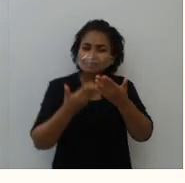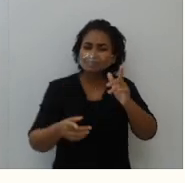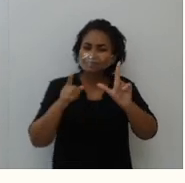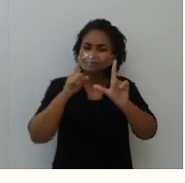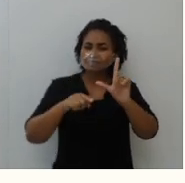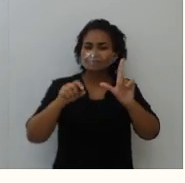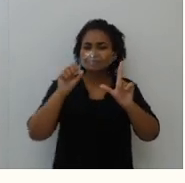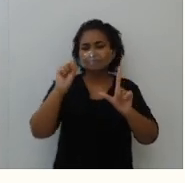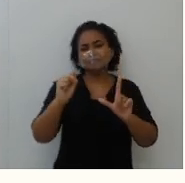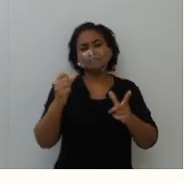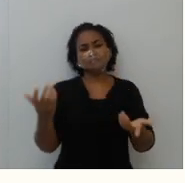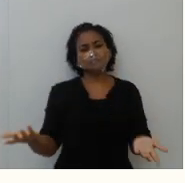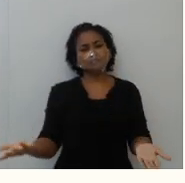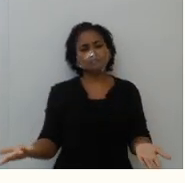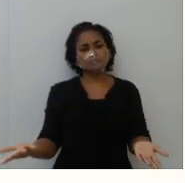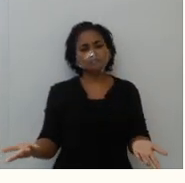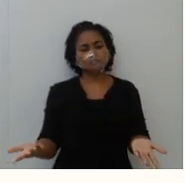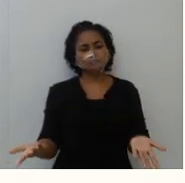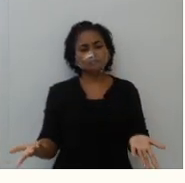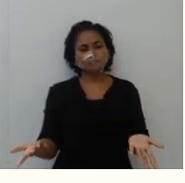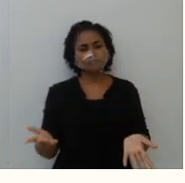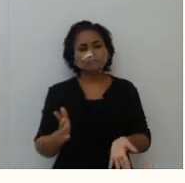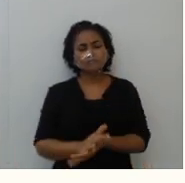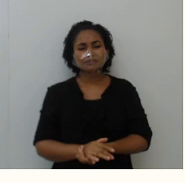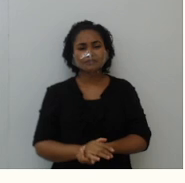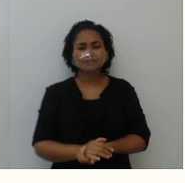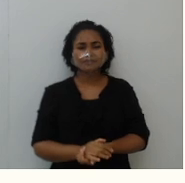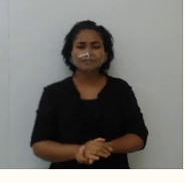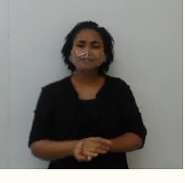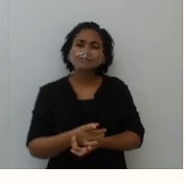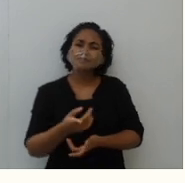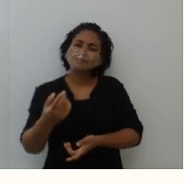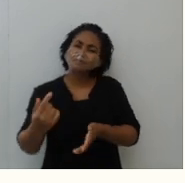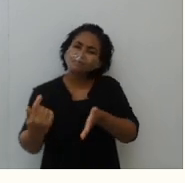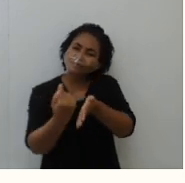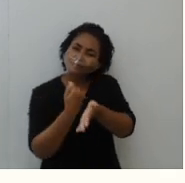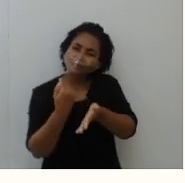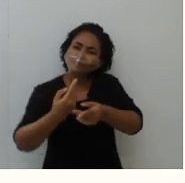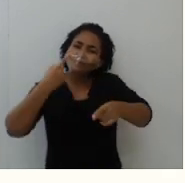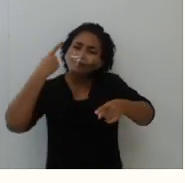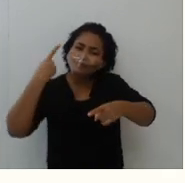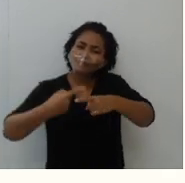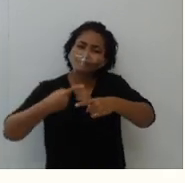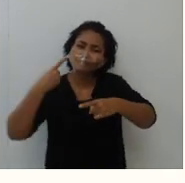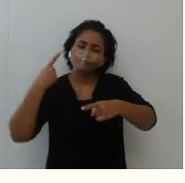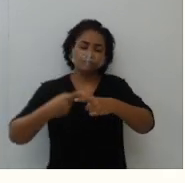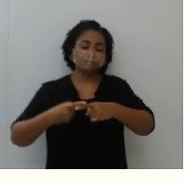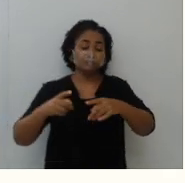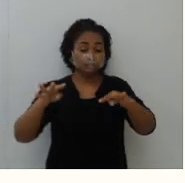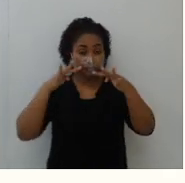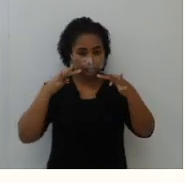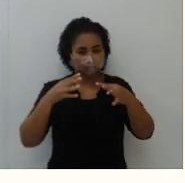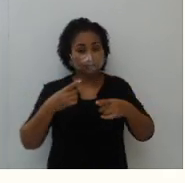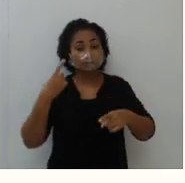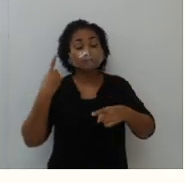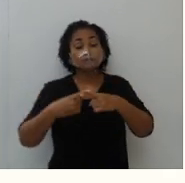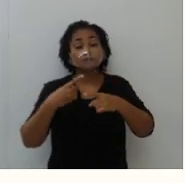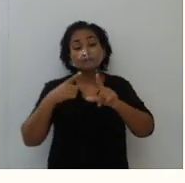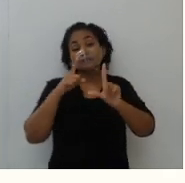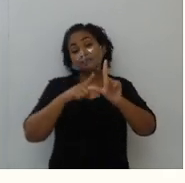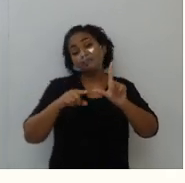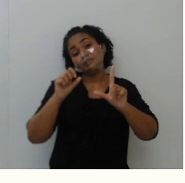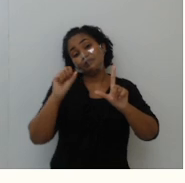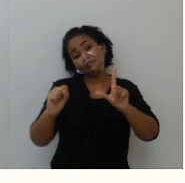Ctrl+C, Ctrl+V para todo mundo. Vocês estão vendo aí, né? Aí você vai me perguntar, por quê? Preste atenção. Esse S que estava